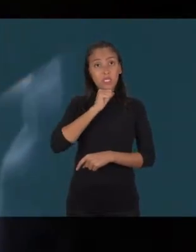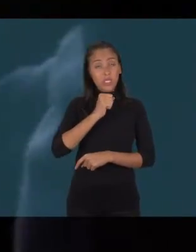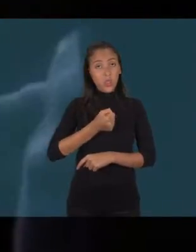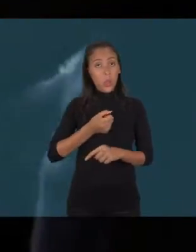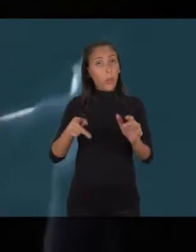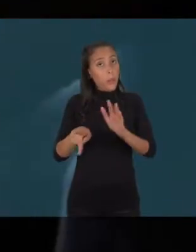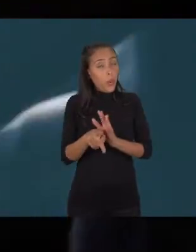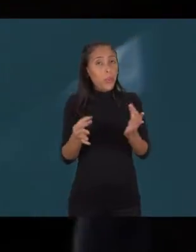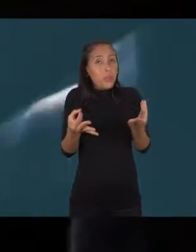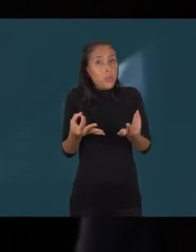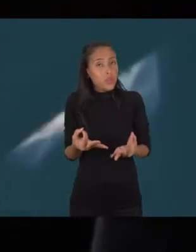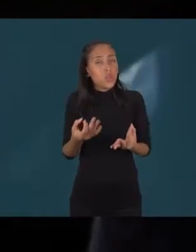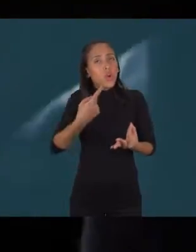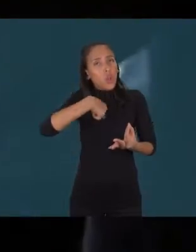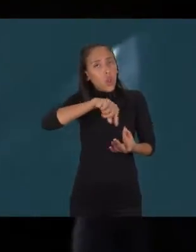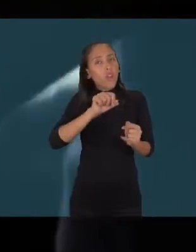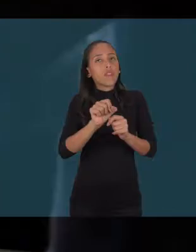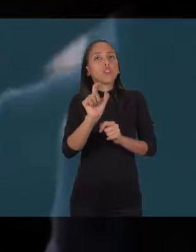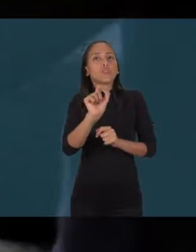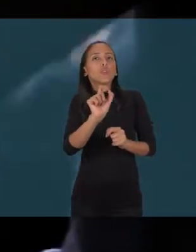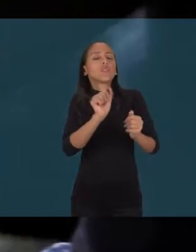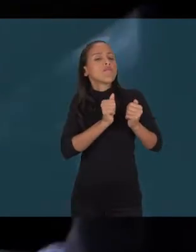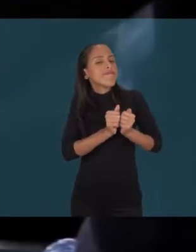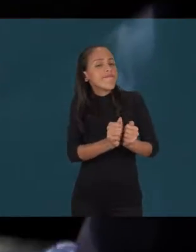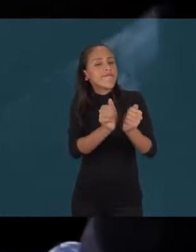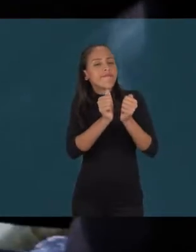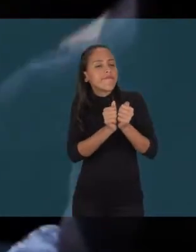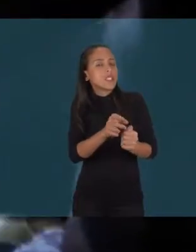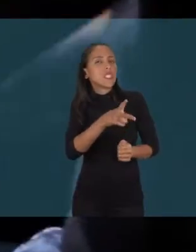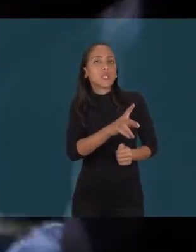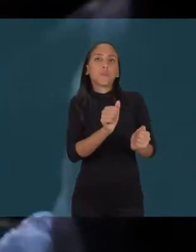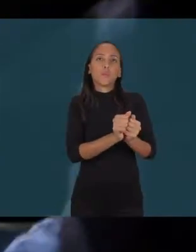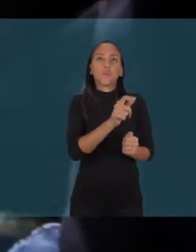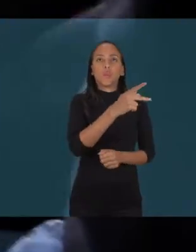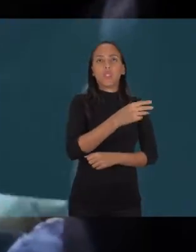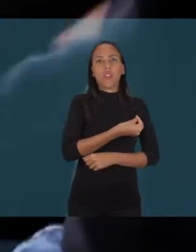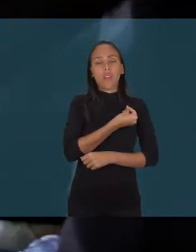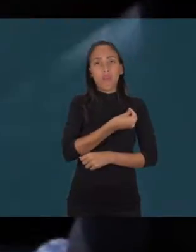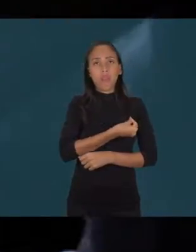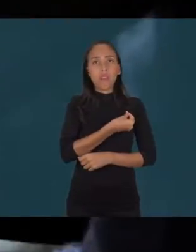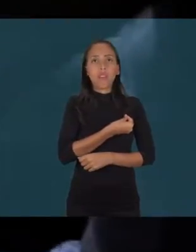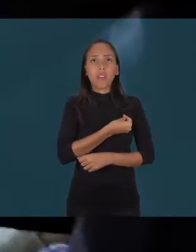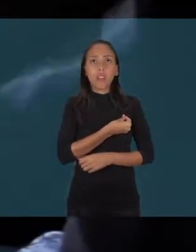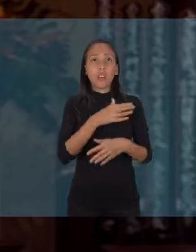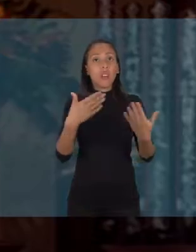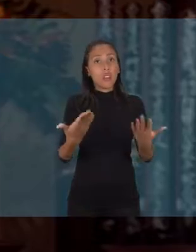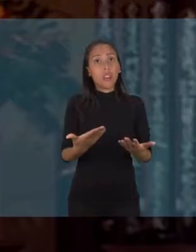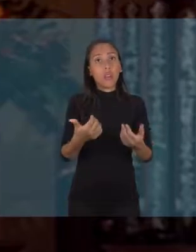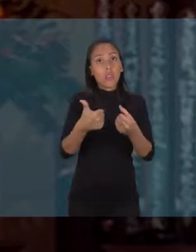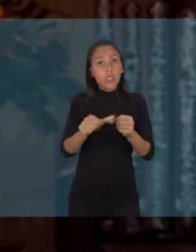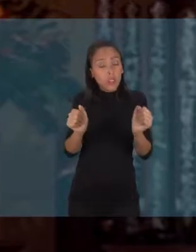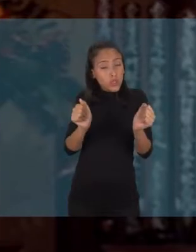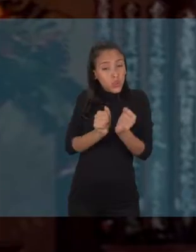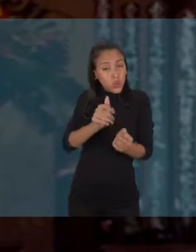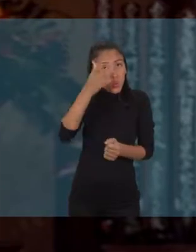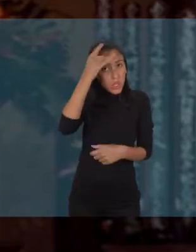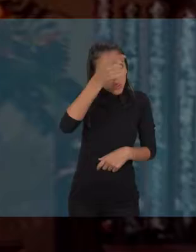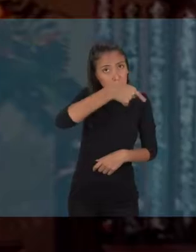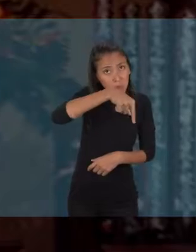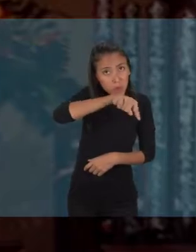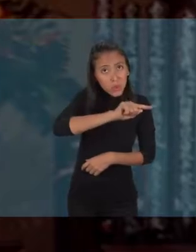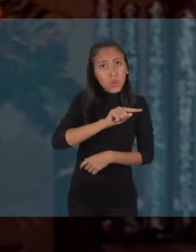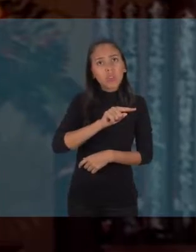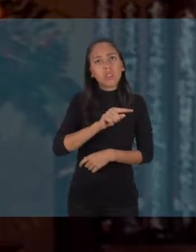né, do budismo, a gente procura estar do lado do fiel em todos os momentos da vida dela, né? Então, estar do lado dessas pessoas e saber